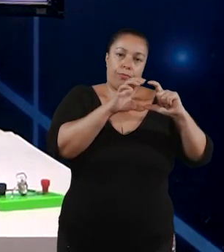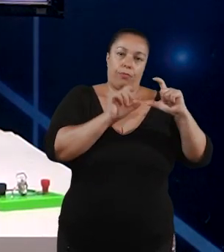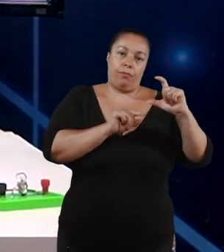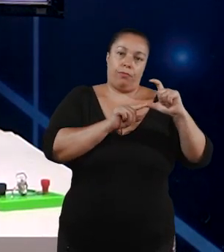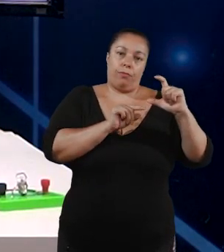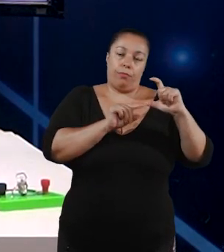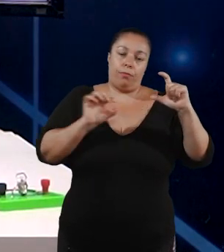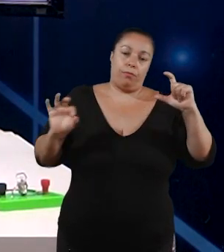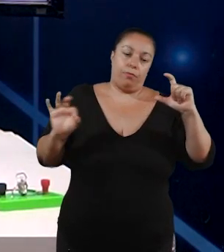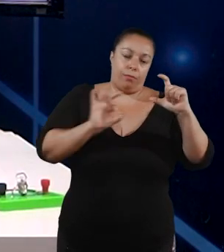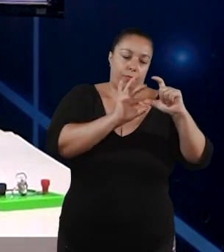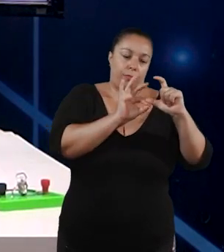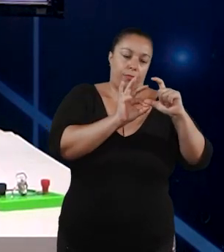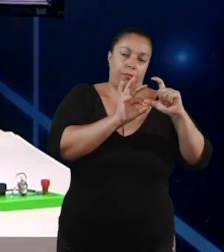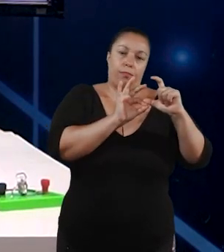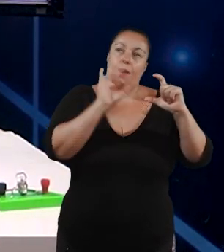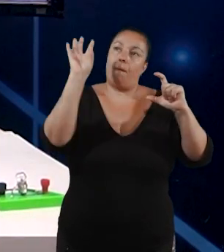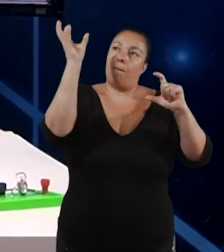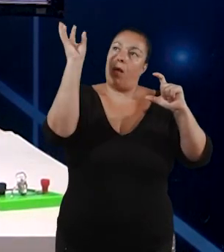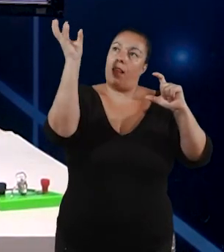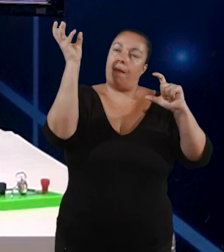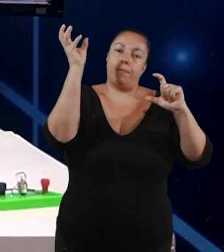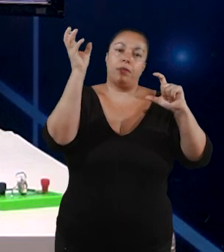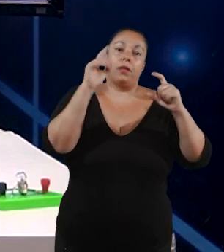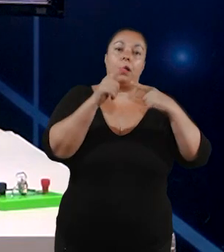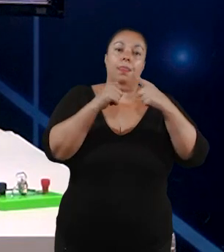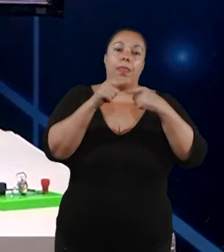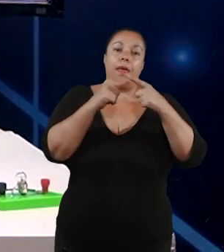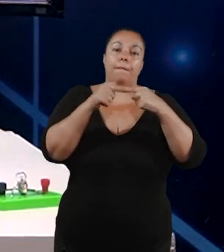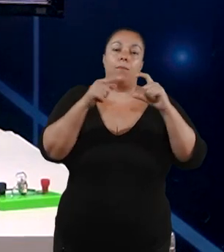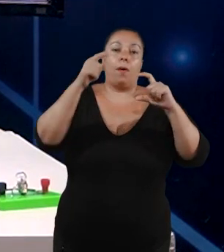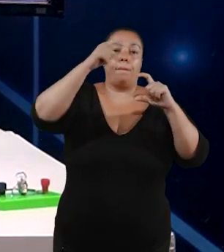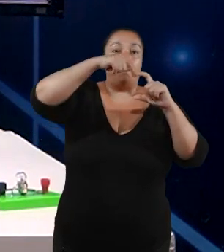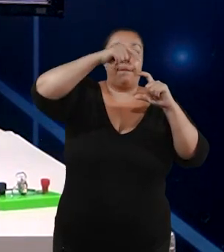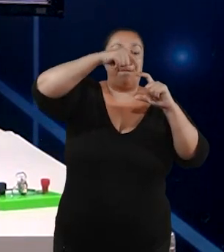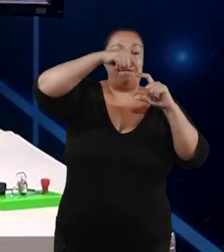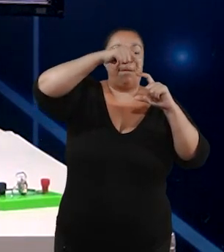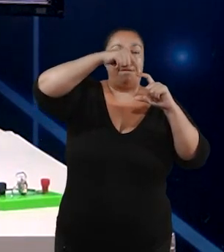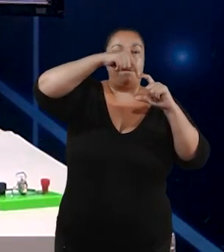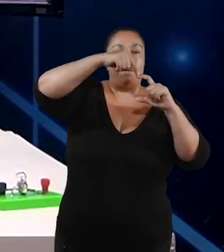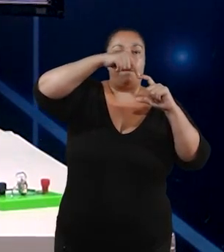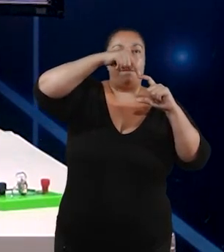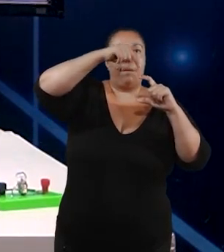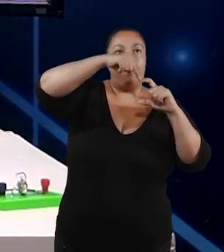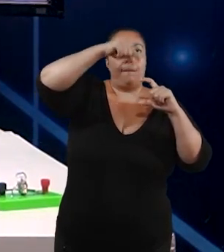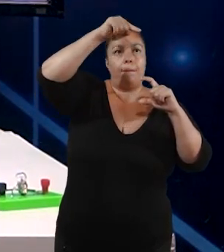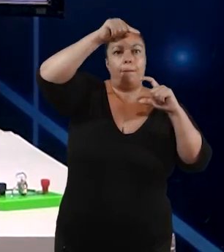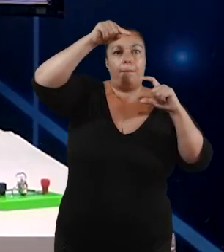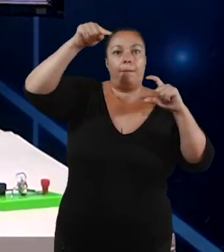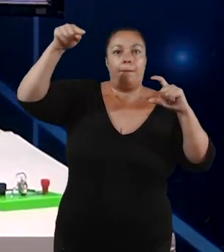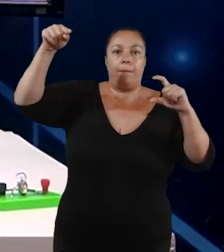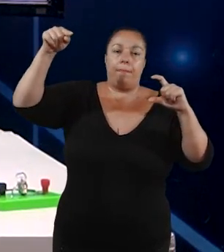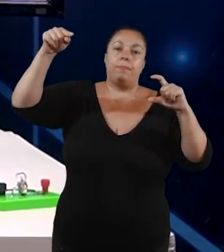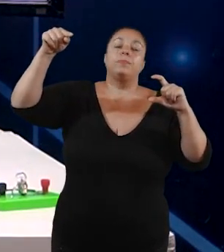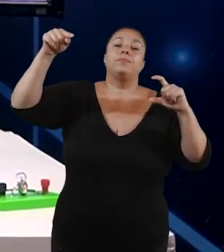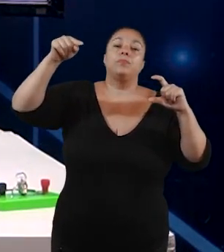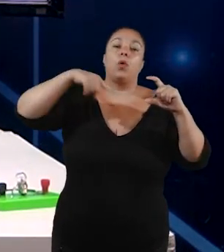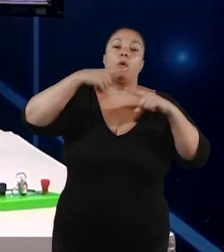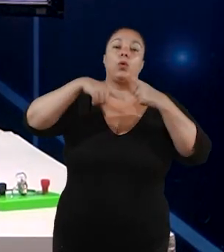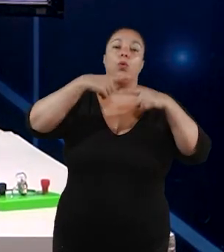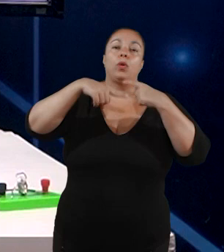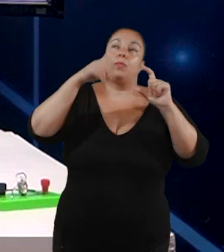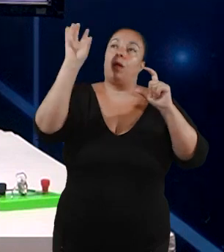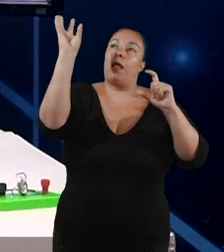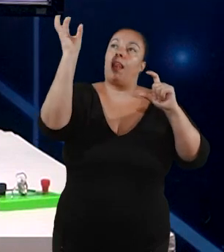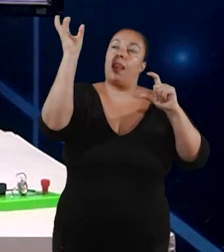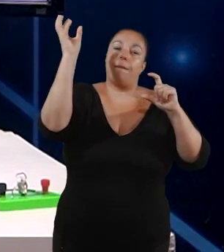assim, vai até um ponto da lâmpada. Aí sai um outro fio do outro ponto da minha bateria e vai até no outro ponto da